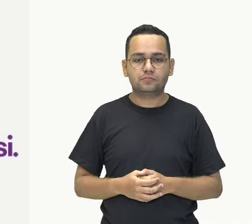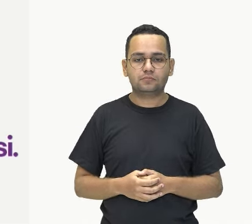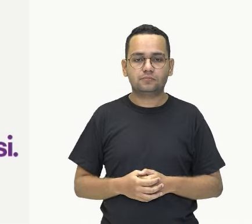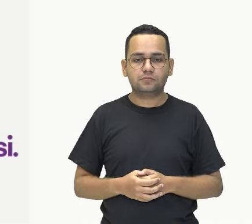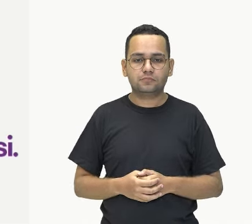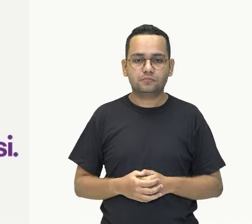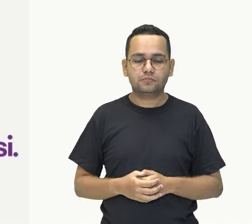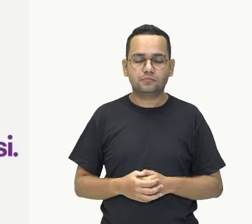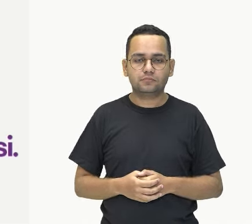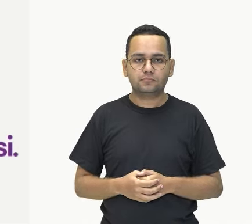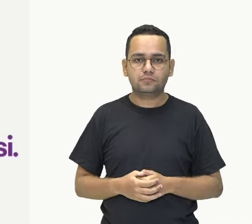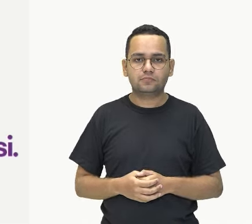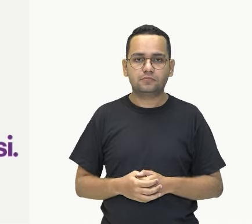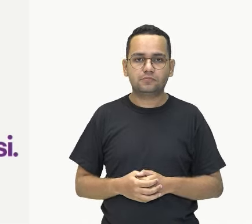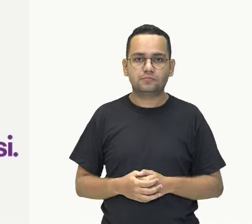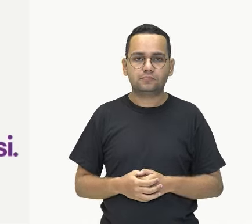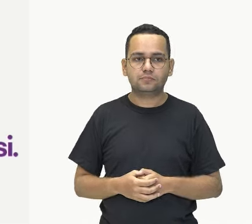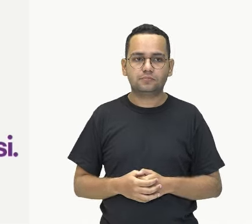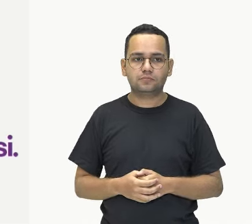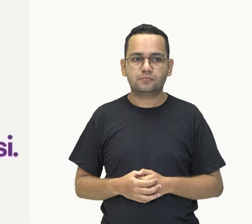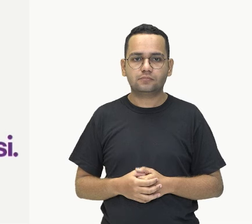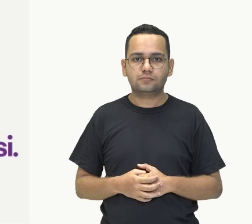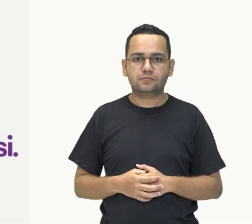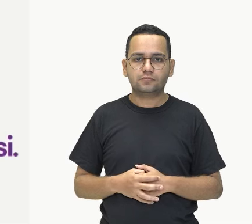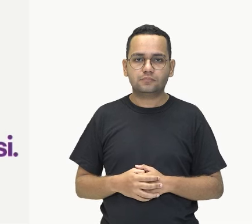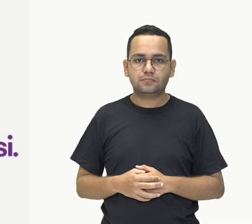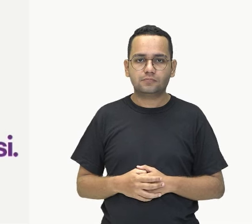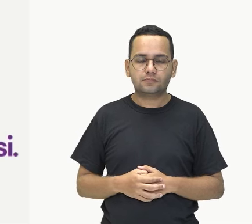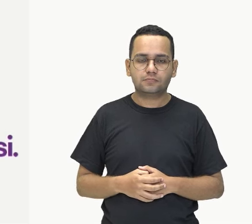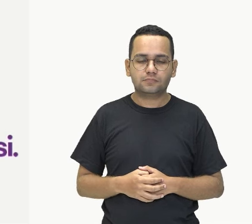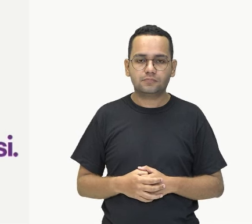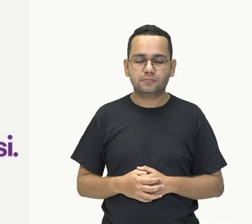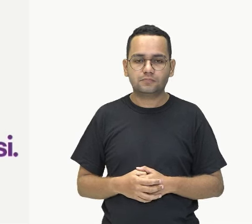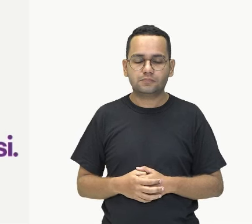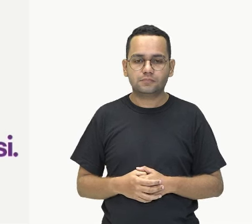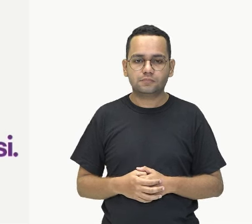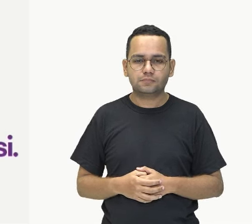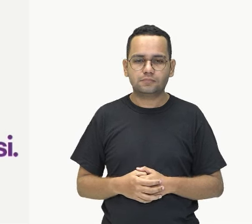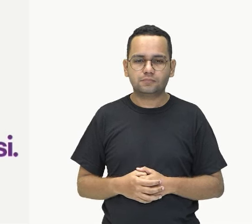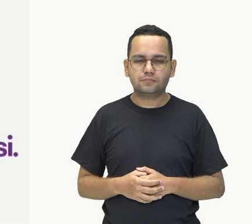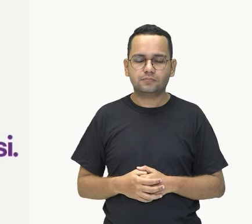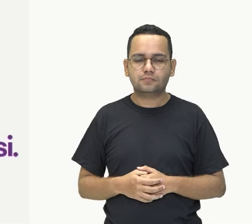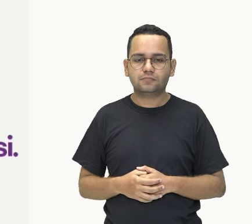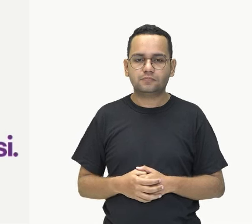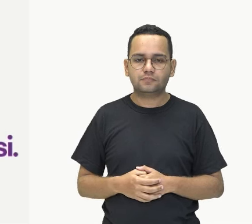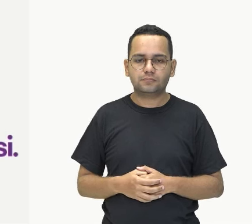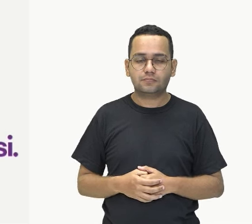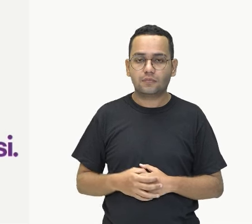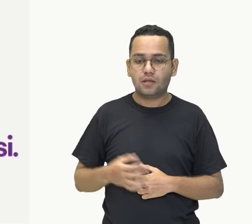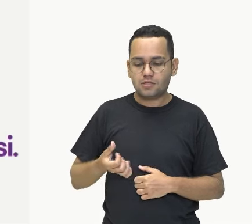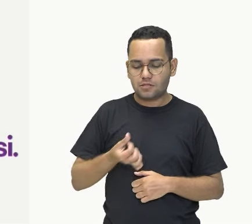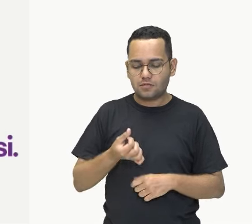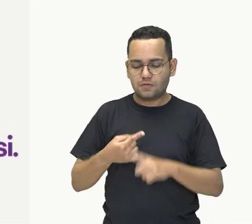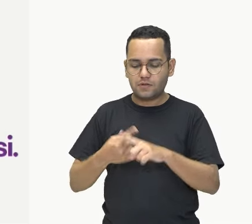o y, tá? Então, aqui os nossos coeficientes, ó. 6 vezes